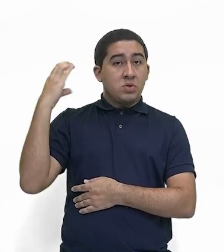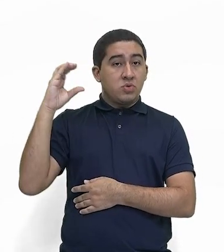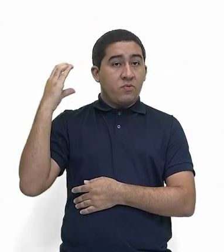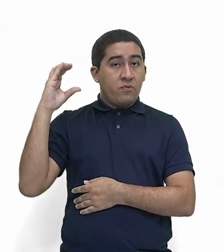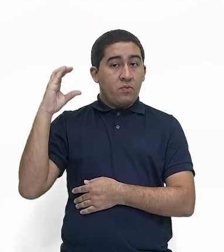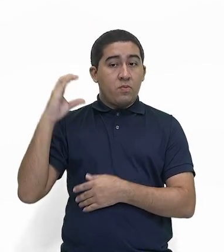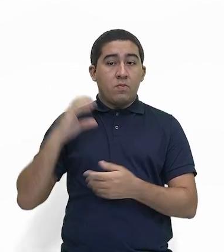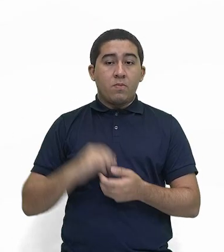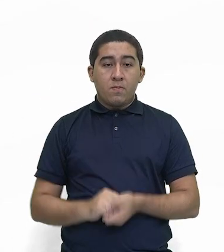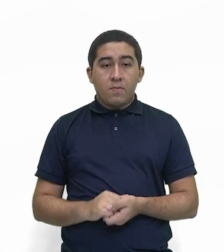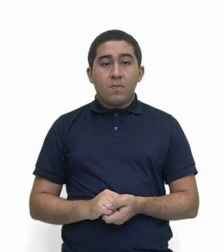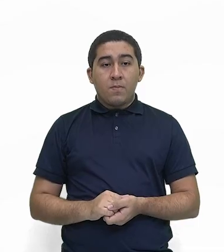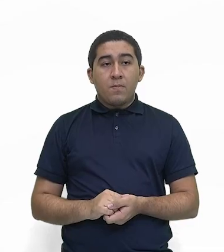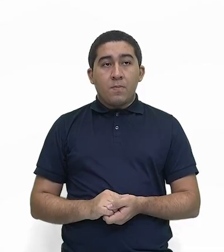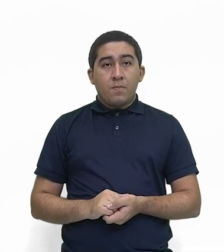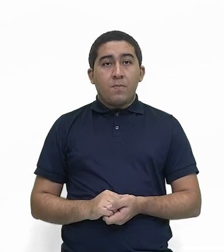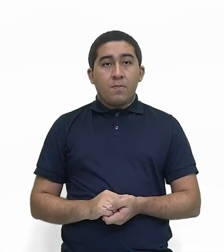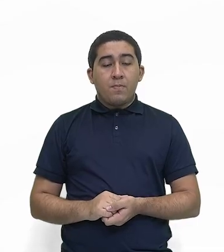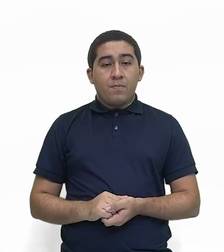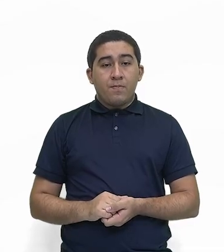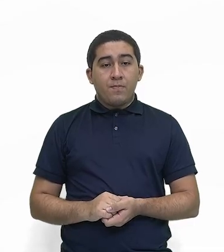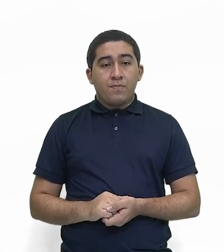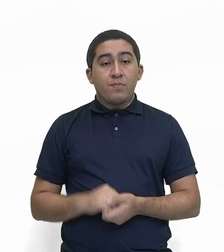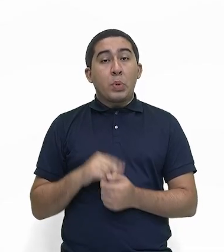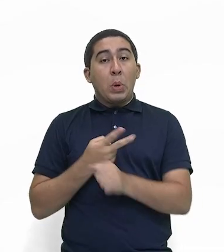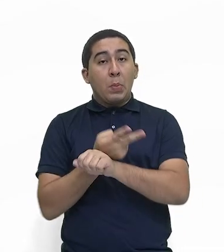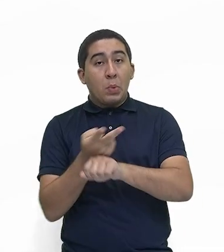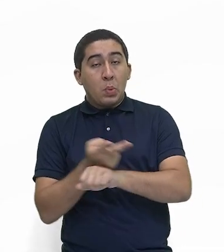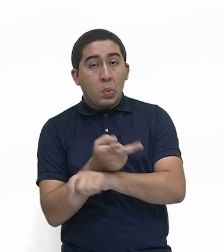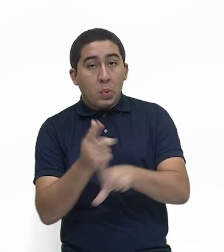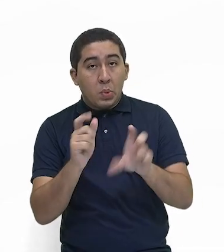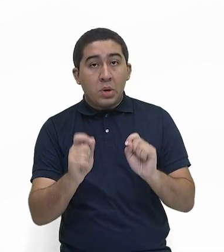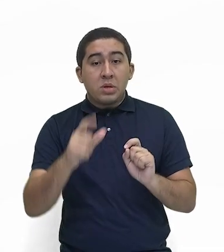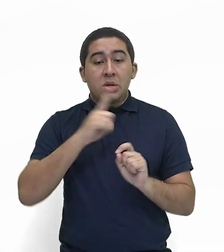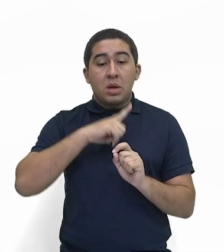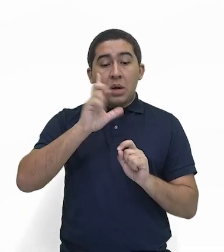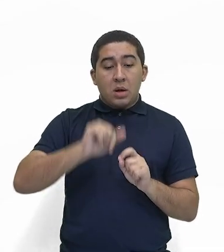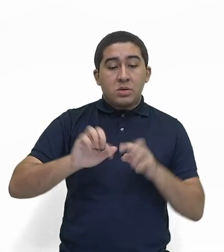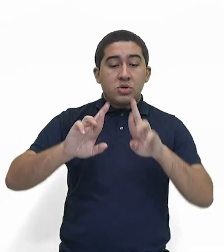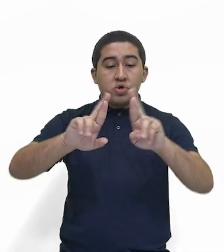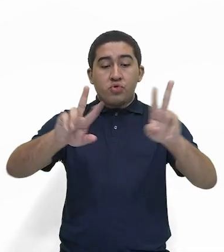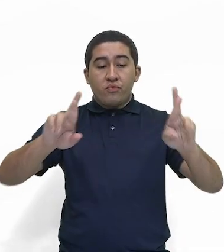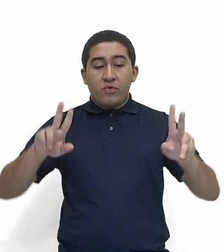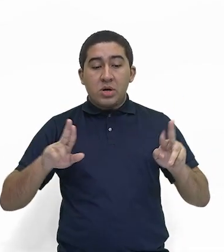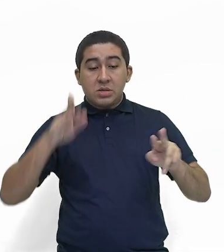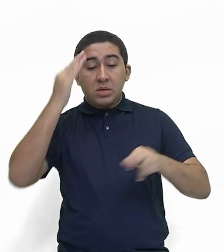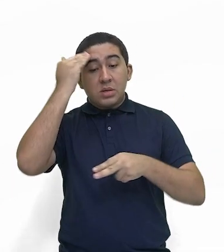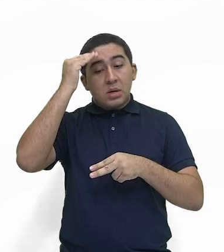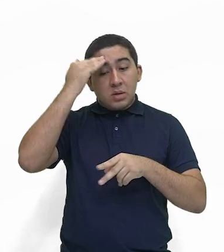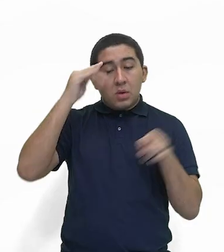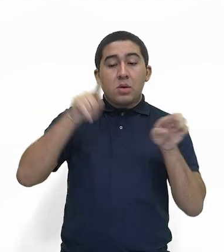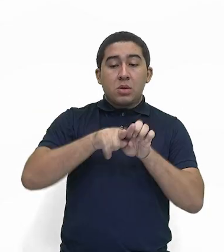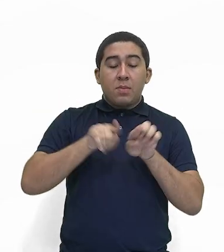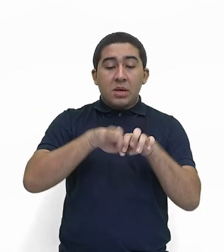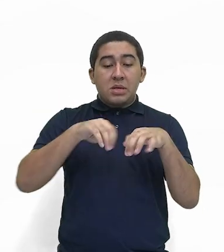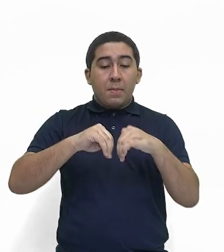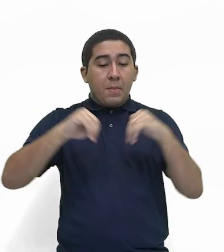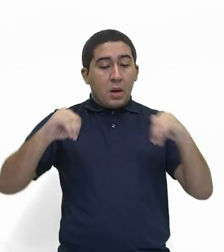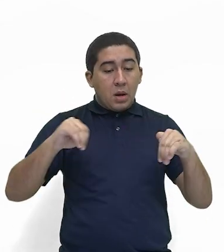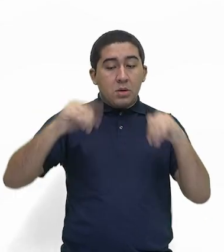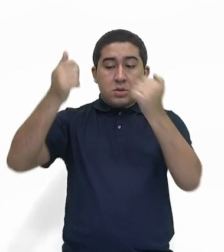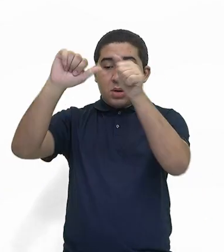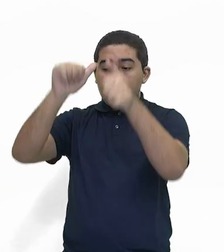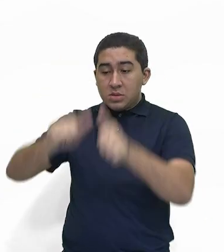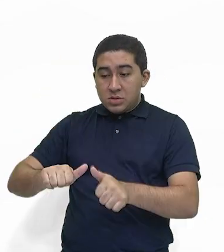né? Então, ela vai buscando, né, fazendo essas distinções, fazendo essa separação, essa